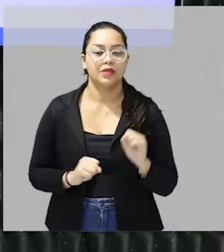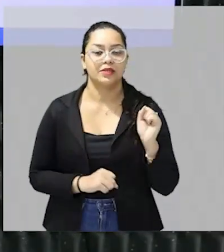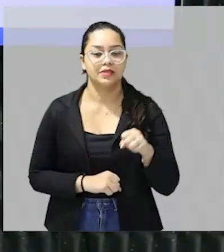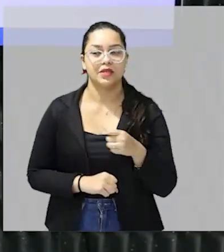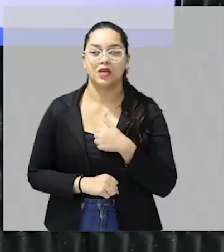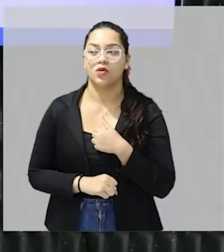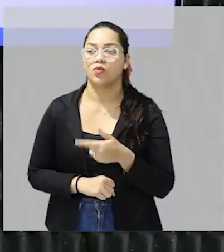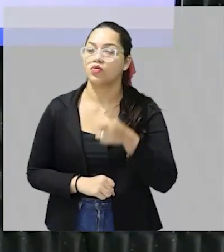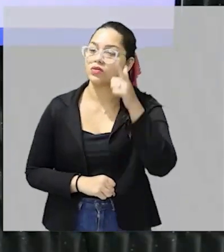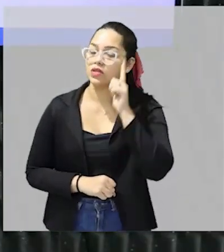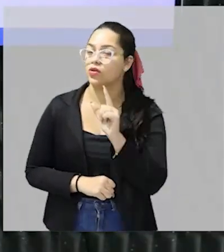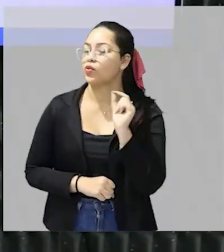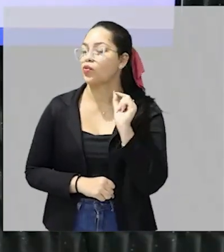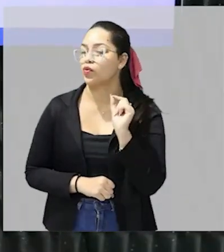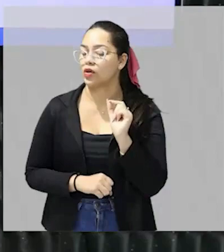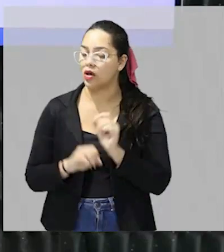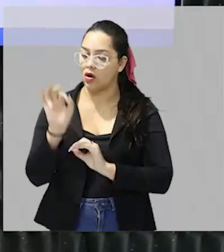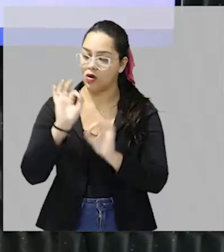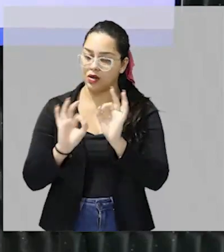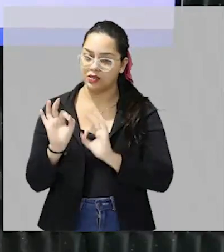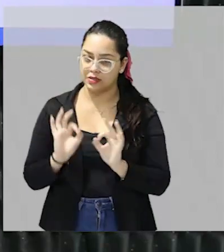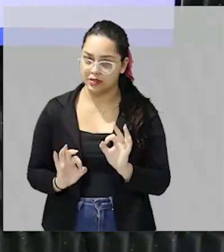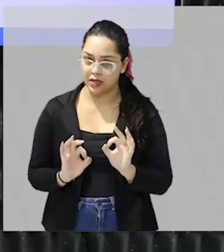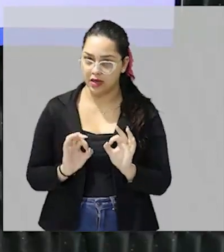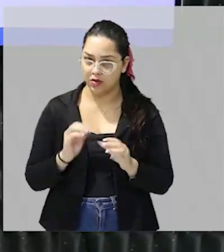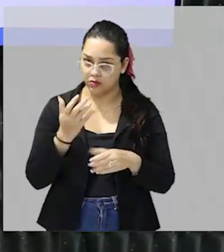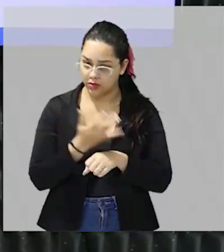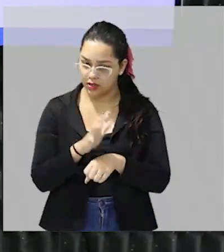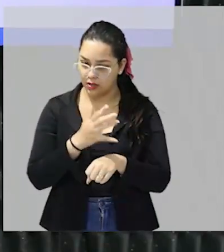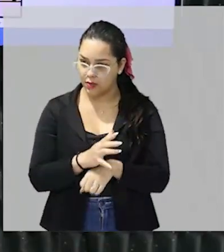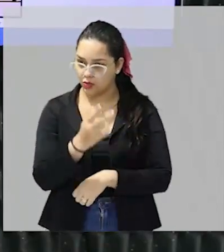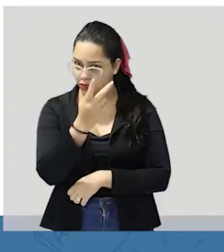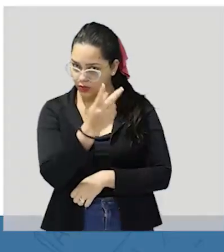eu conseguir o quê? Periodizar, montar as séries de treinamento dele.